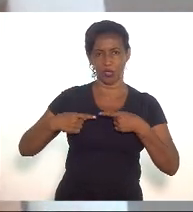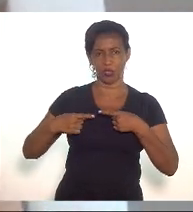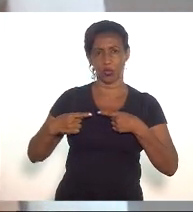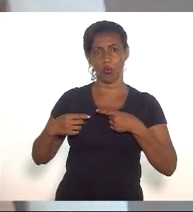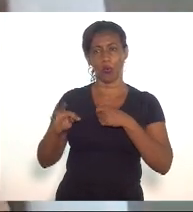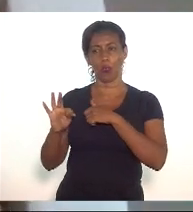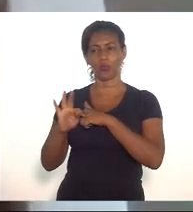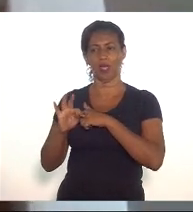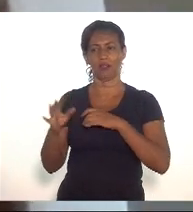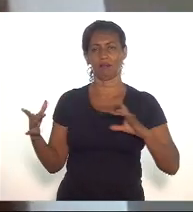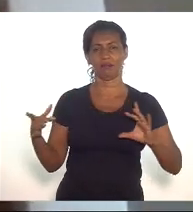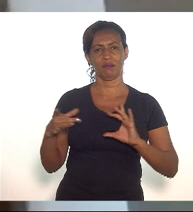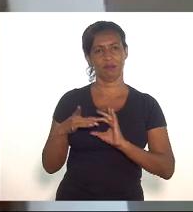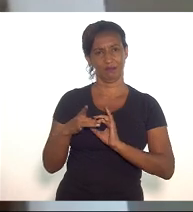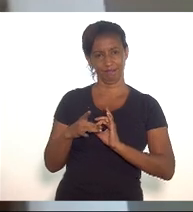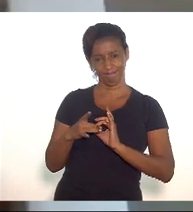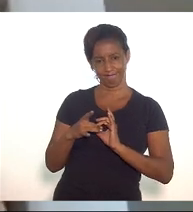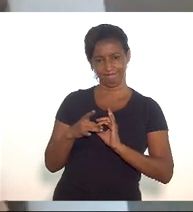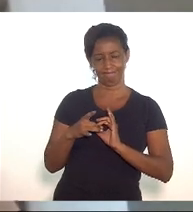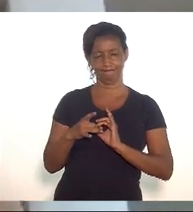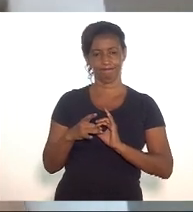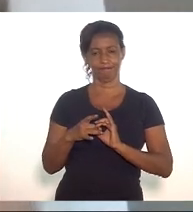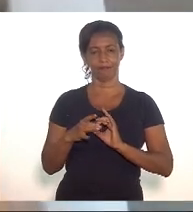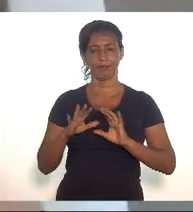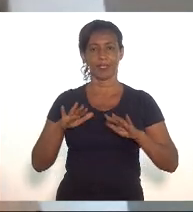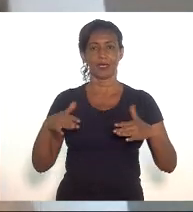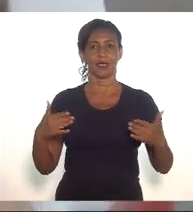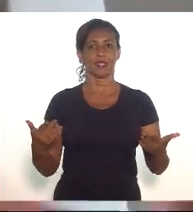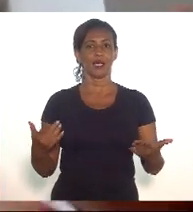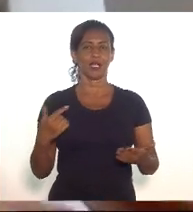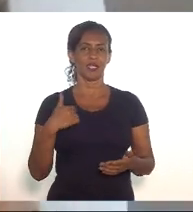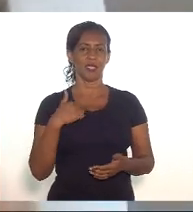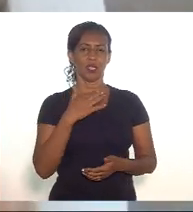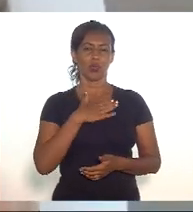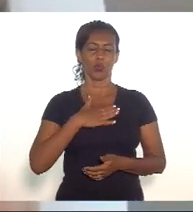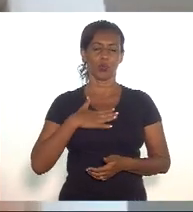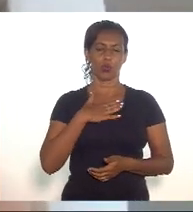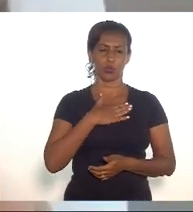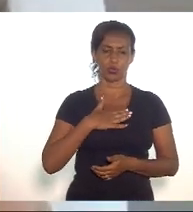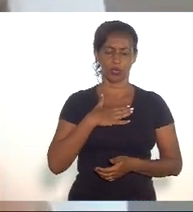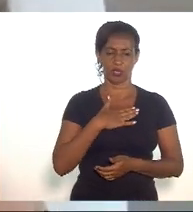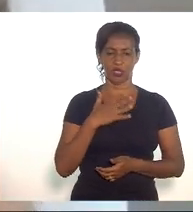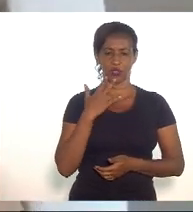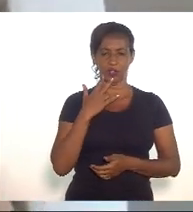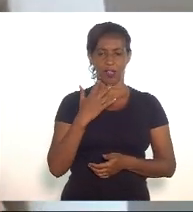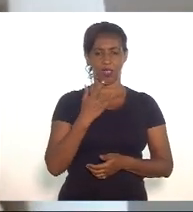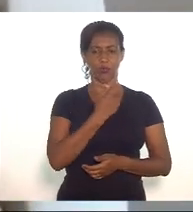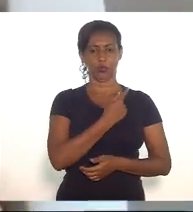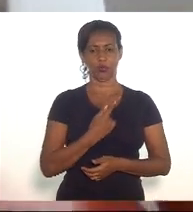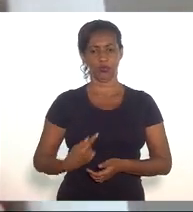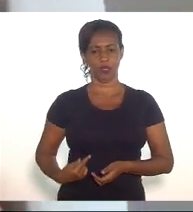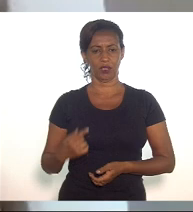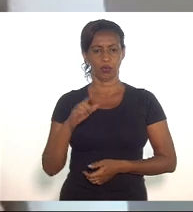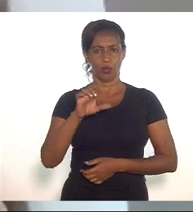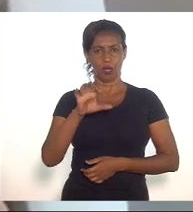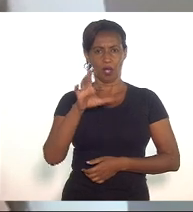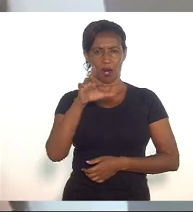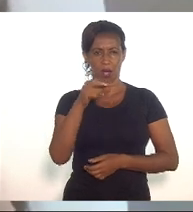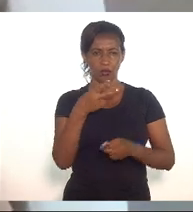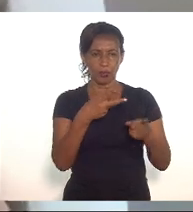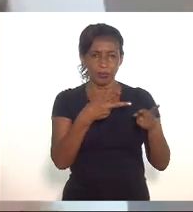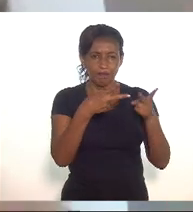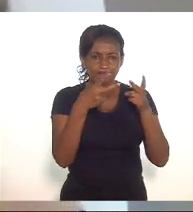técnica. Então, e aí, eu gostaria de frisar a sensibilidade do governador Cláudio Castro de ter